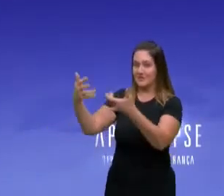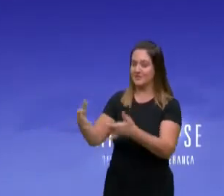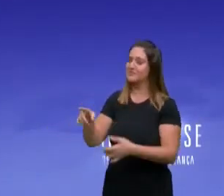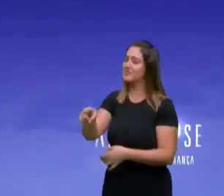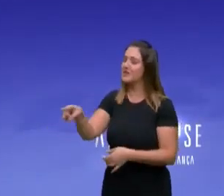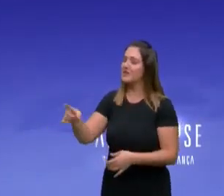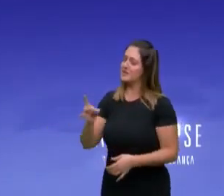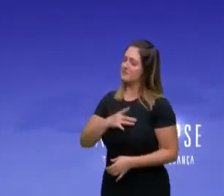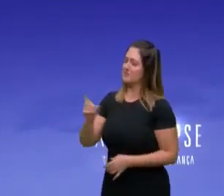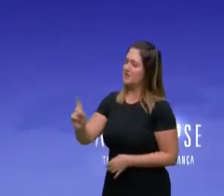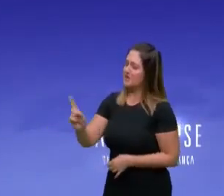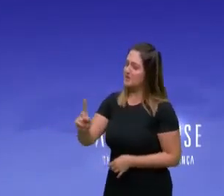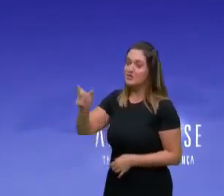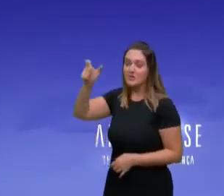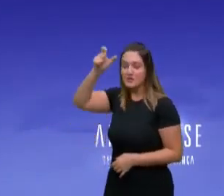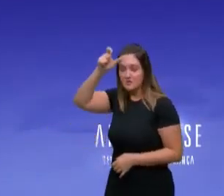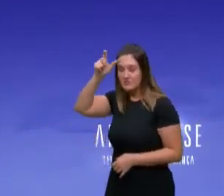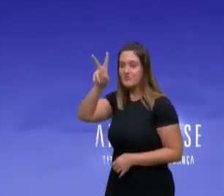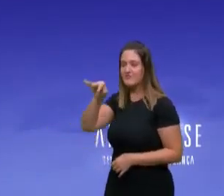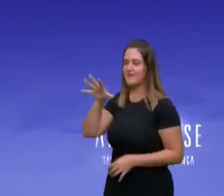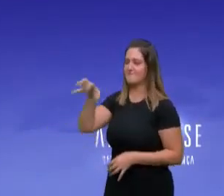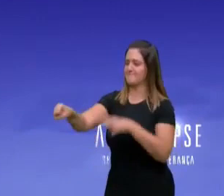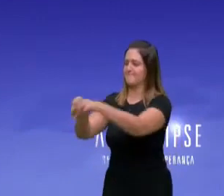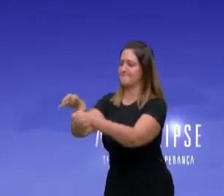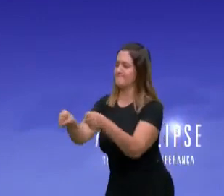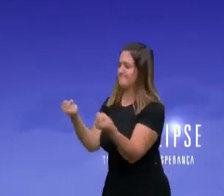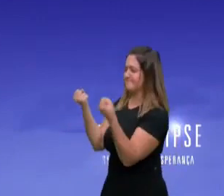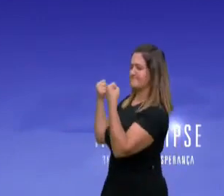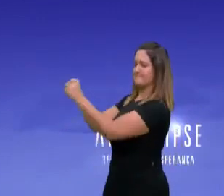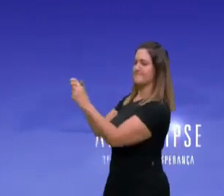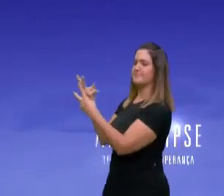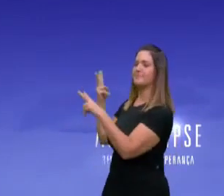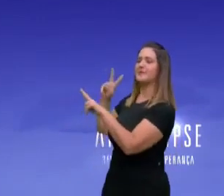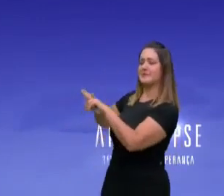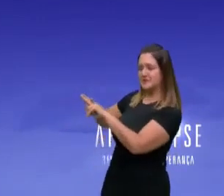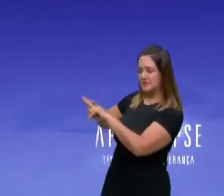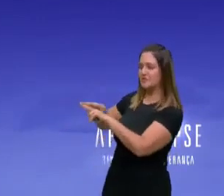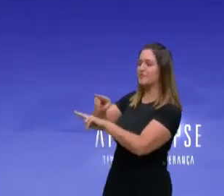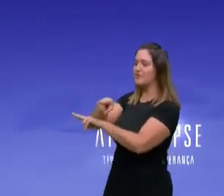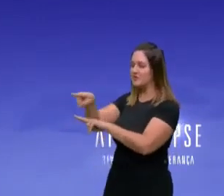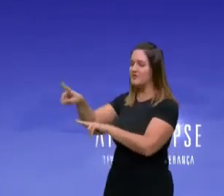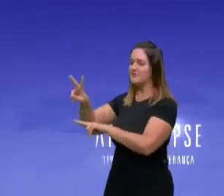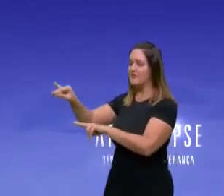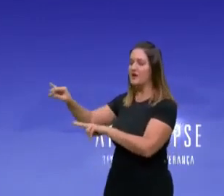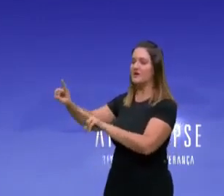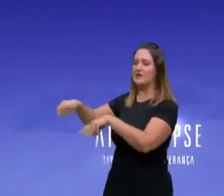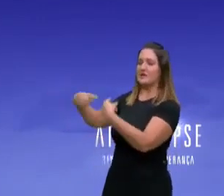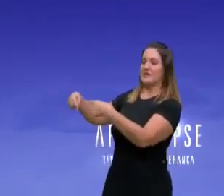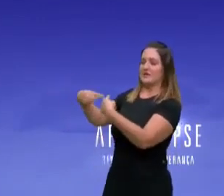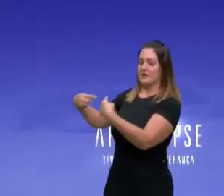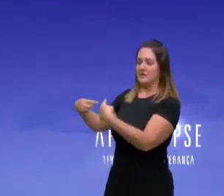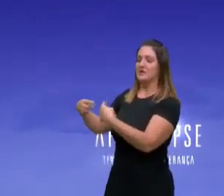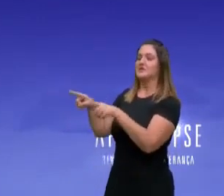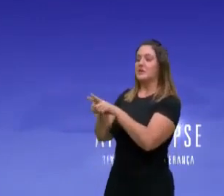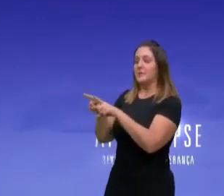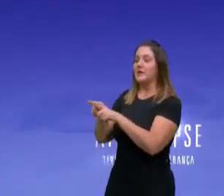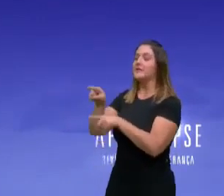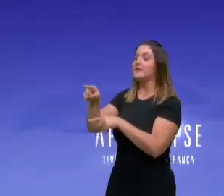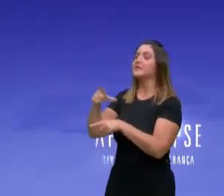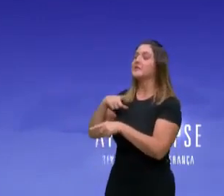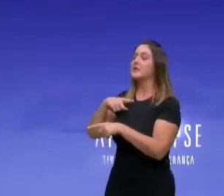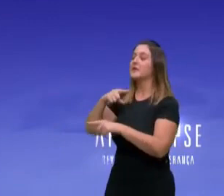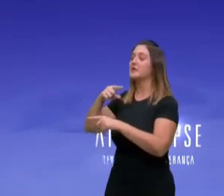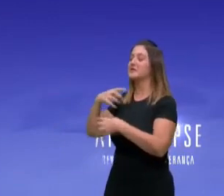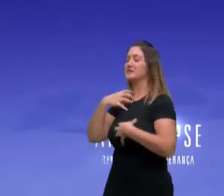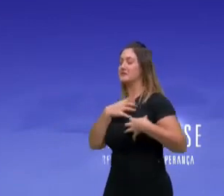sofrer. Eis que o diabo está para lançar em prisão alguns dentre vós, para ser dispostos à prova. E tereis tribulação de